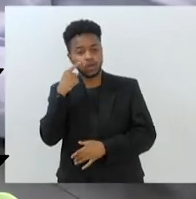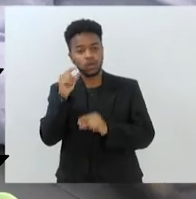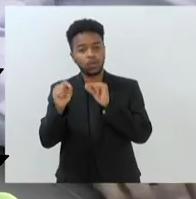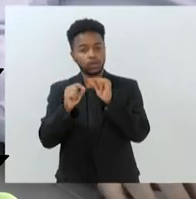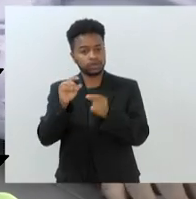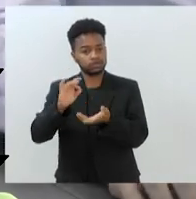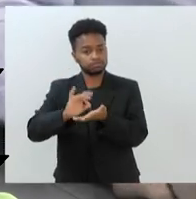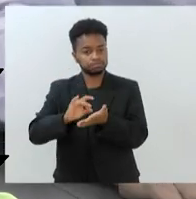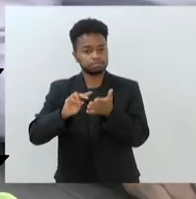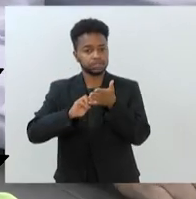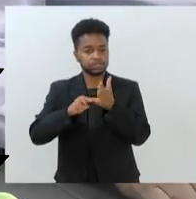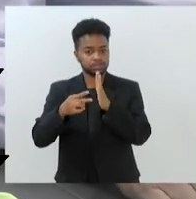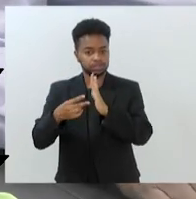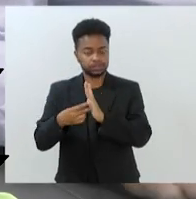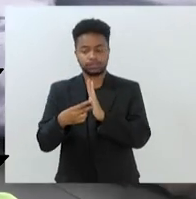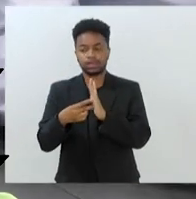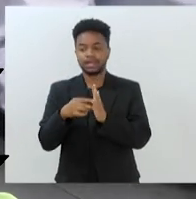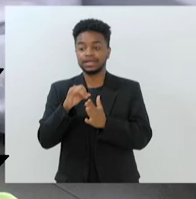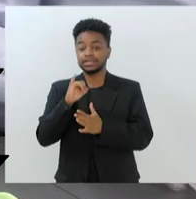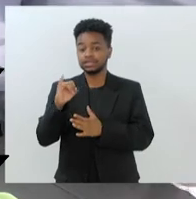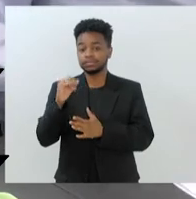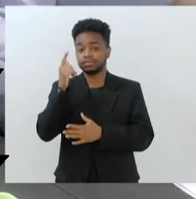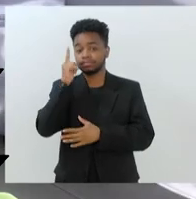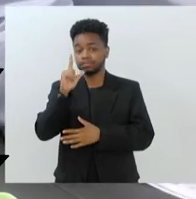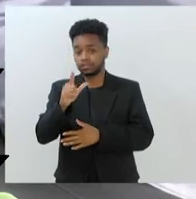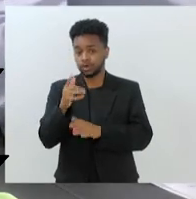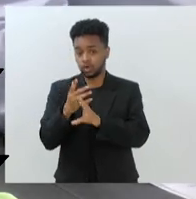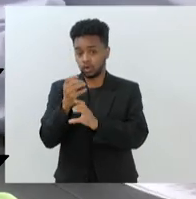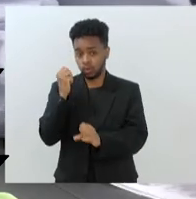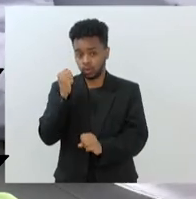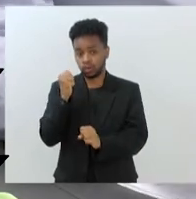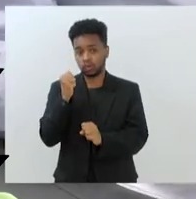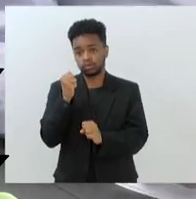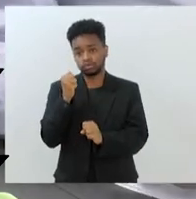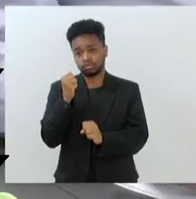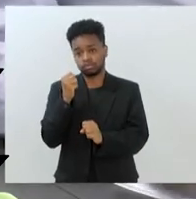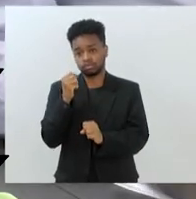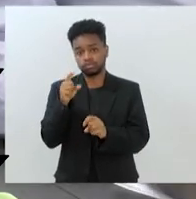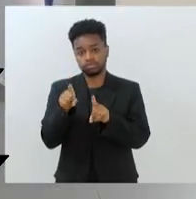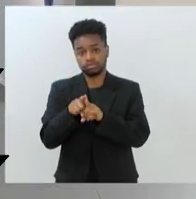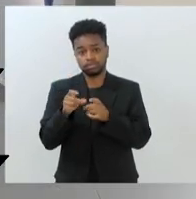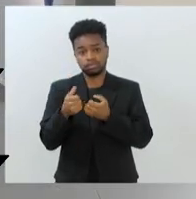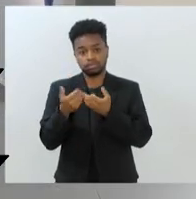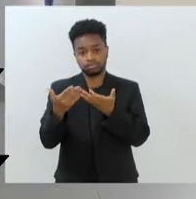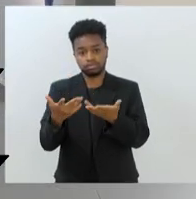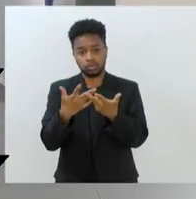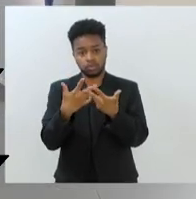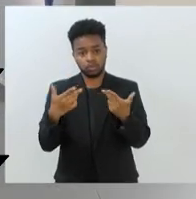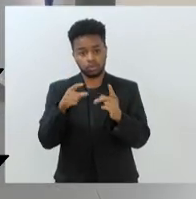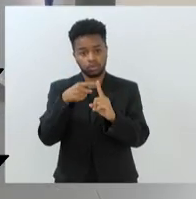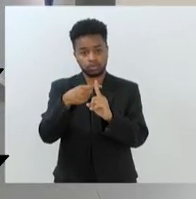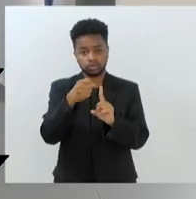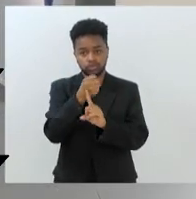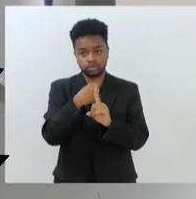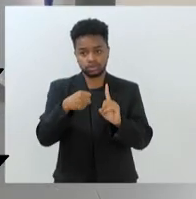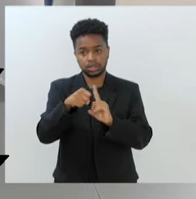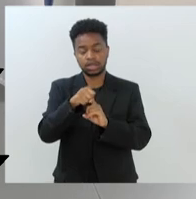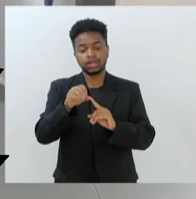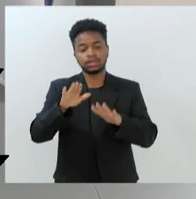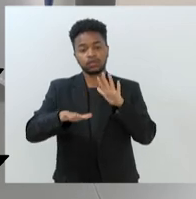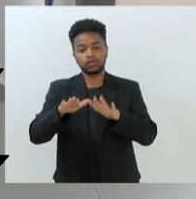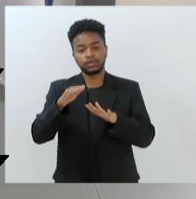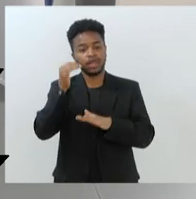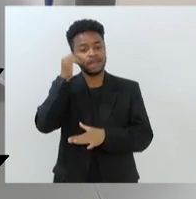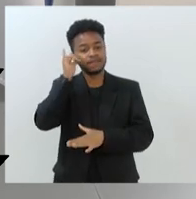realmente signifique que quem está lucrando também talvez, se você devolva à sociedade. Se Vossa Excelência me permite, talvez sem estipular o